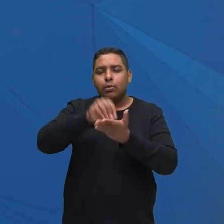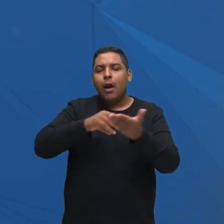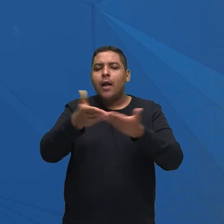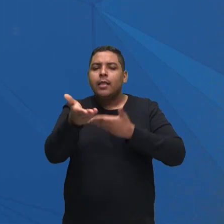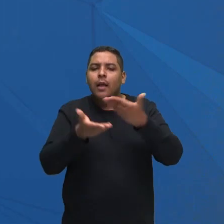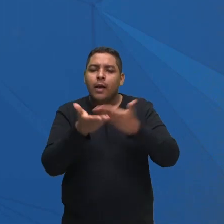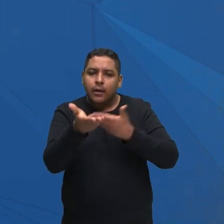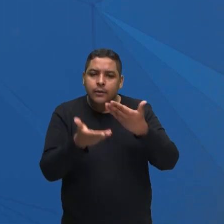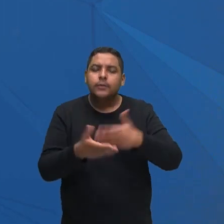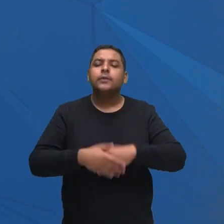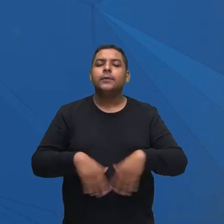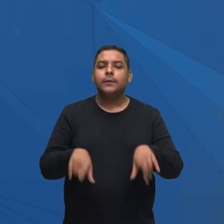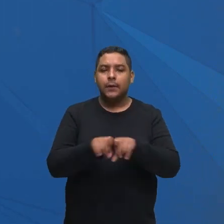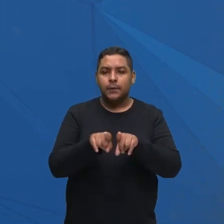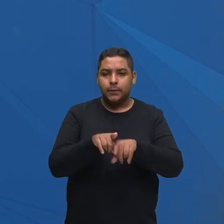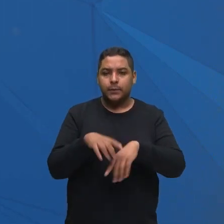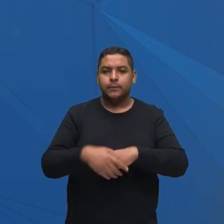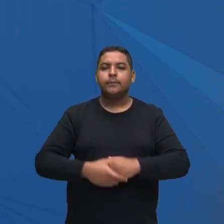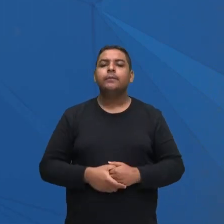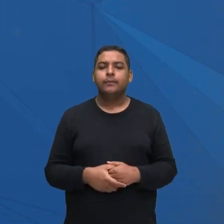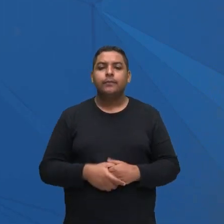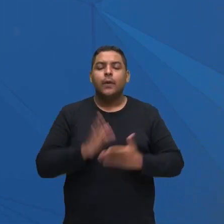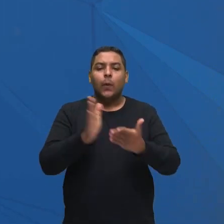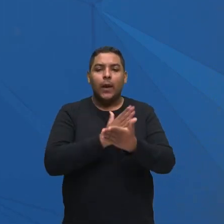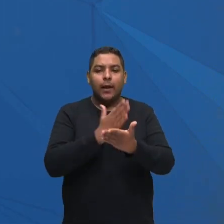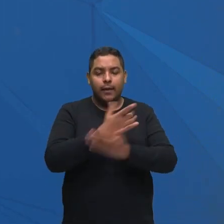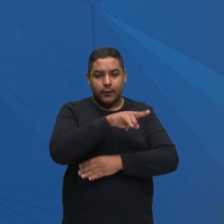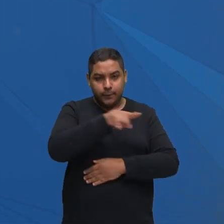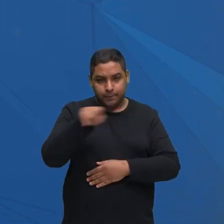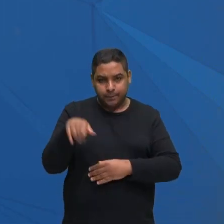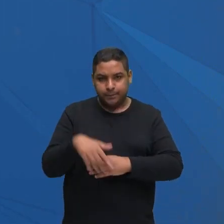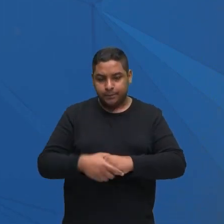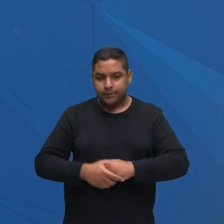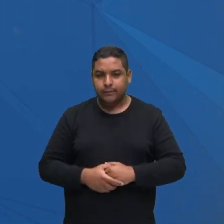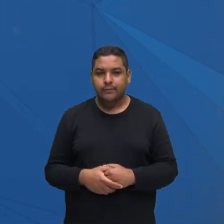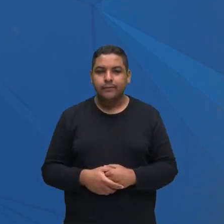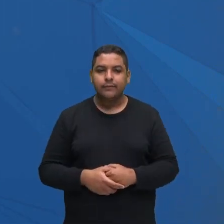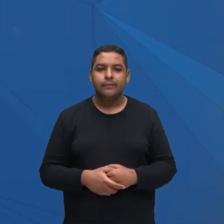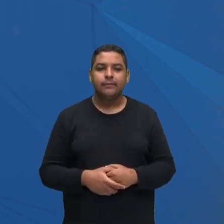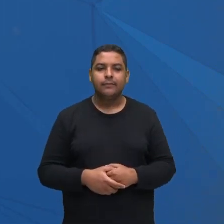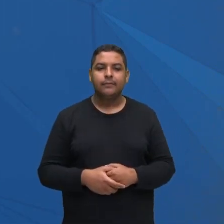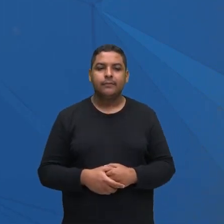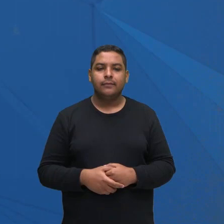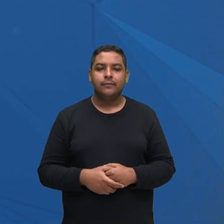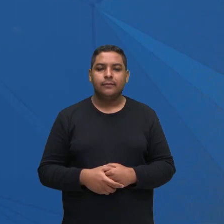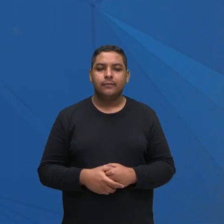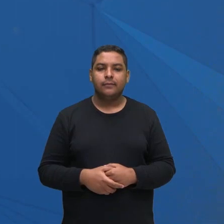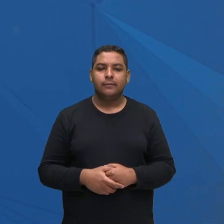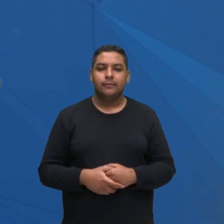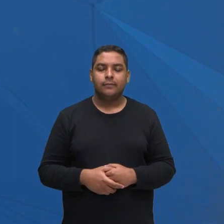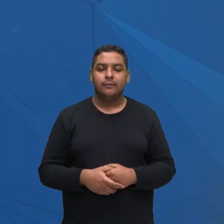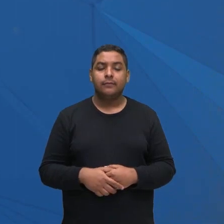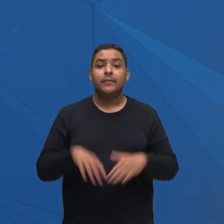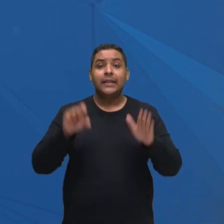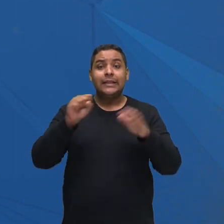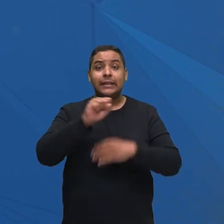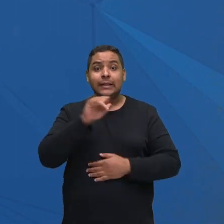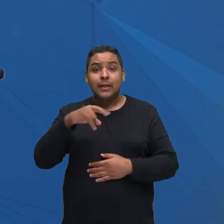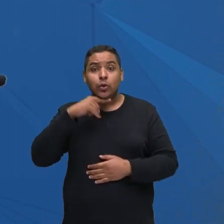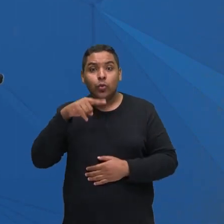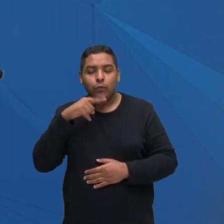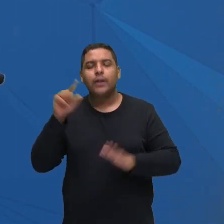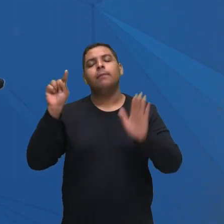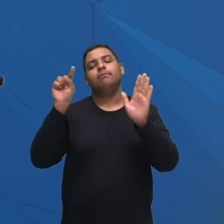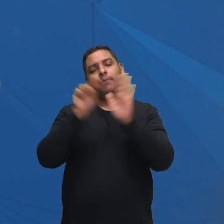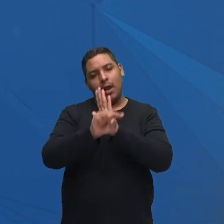interagir no nosso caderno, no caso aí no caderno de vocês, tá bom? E a gente tem também, olha só, perguntar se tiver dúvida, porque a